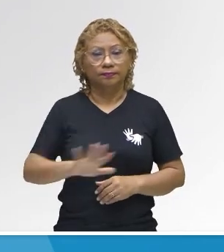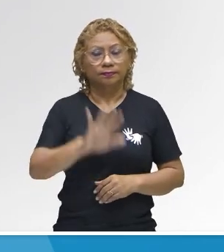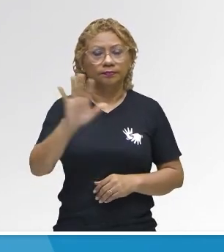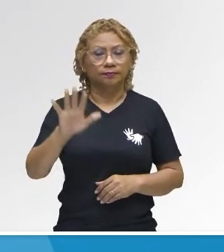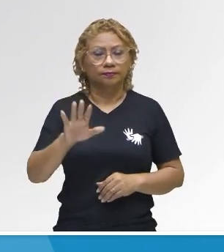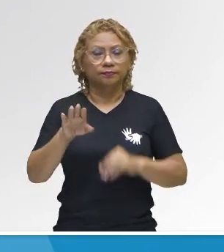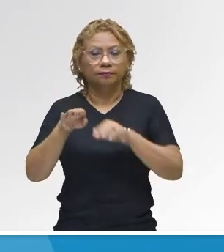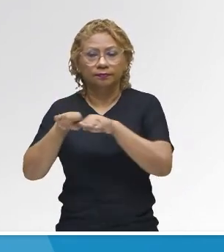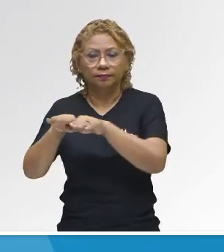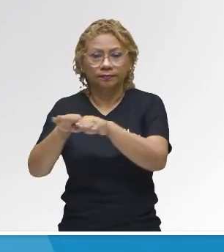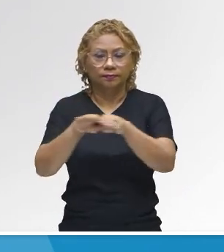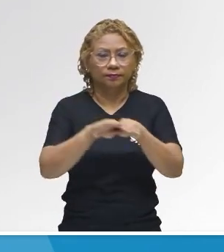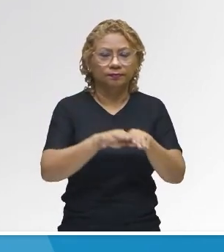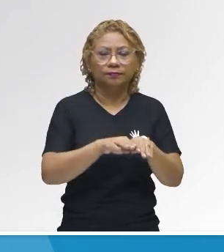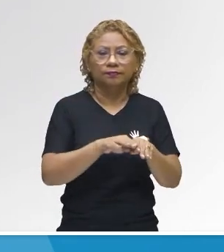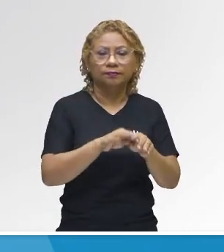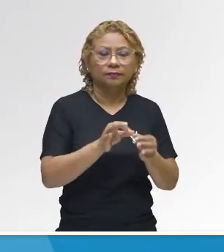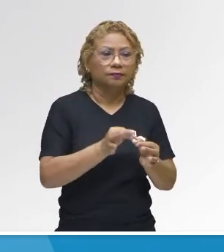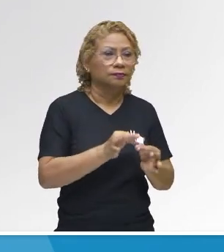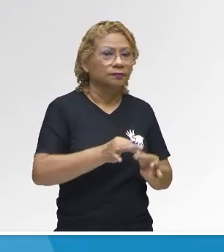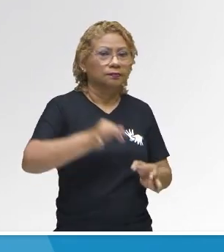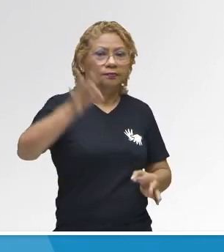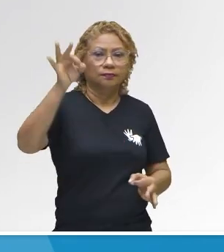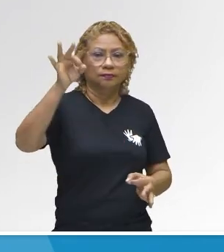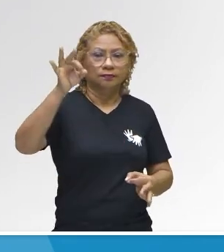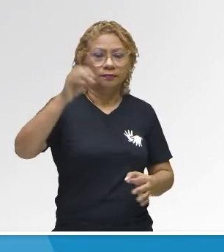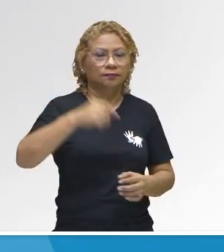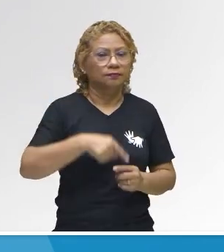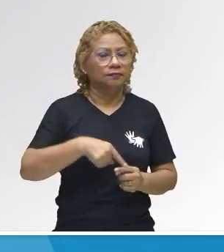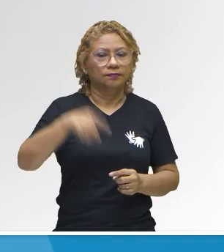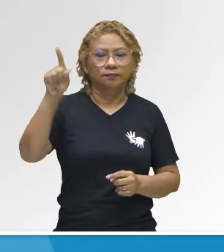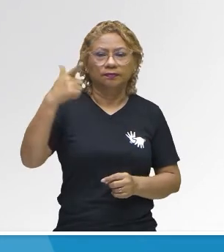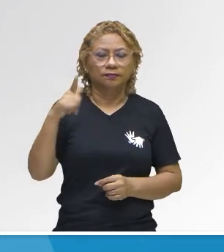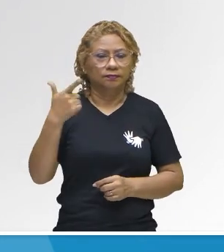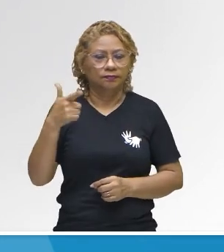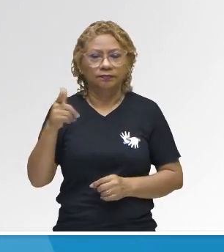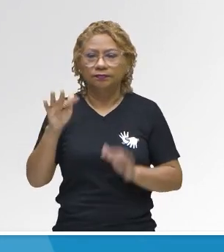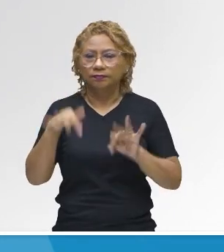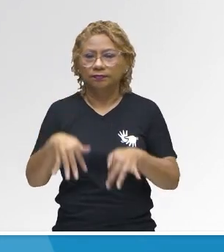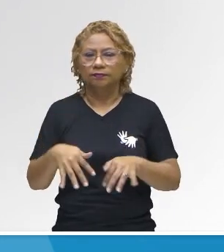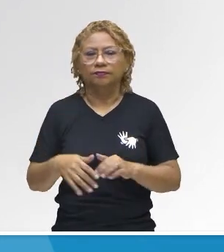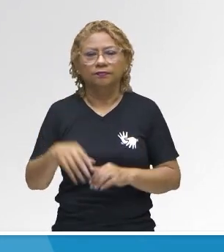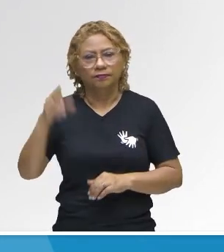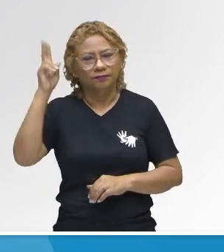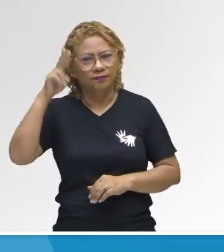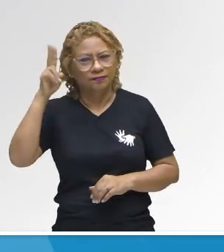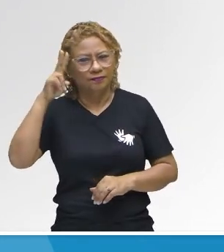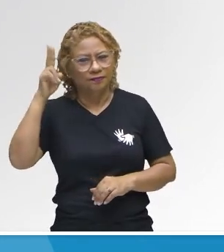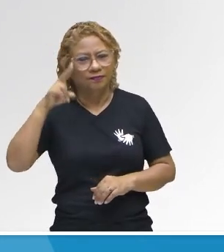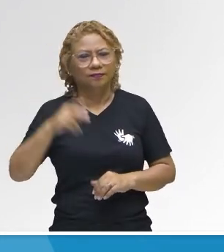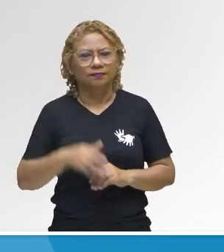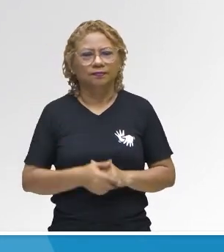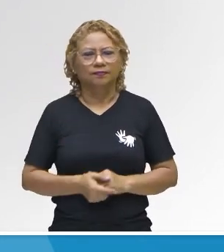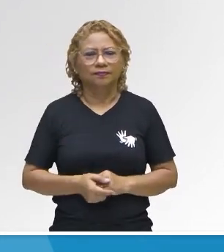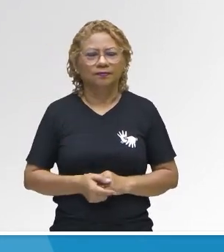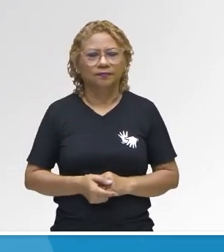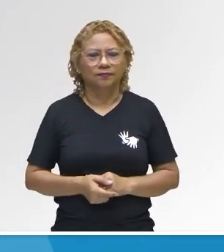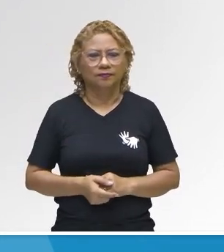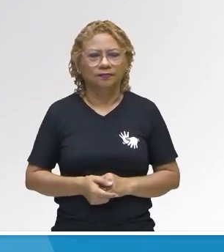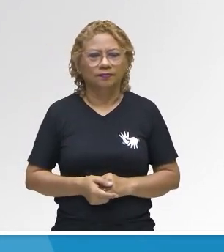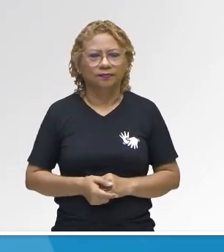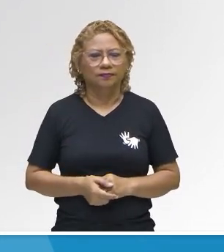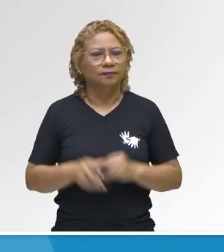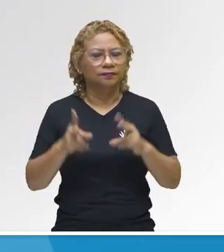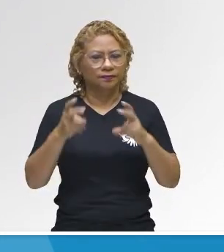menos infinito até o mais infinito. Vamos relembrar o que a gente viu. A gente